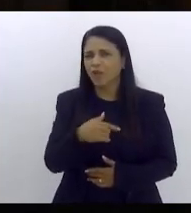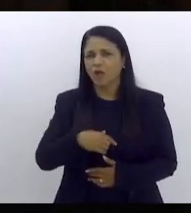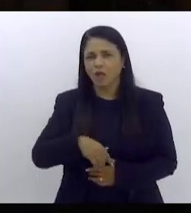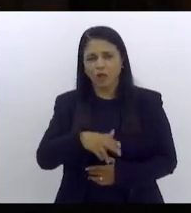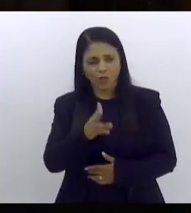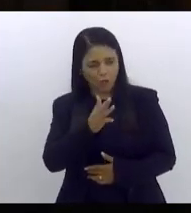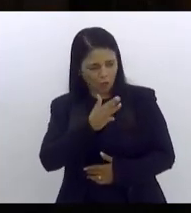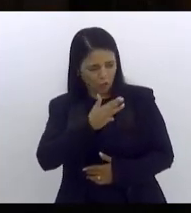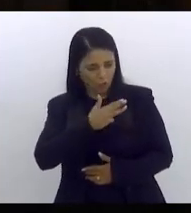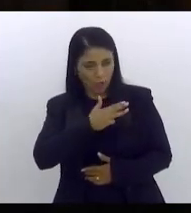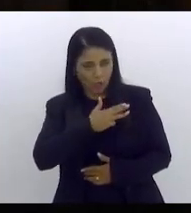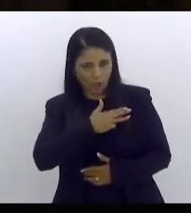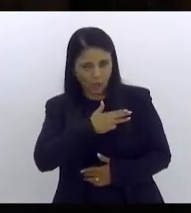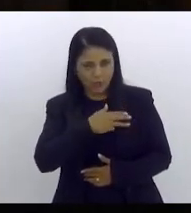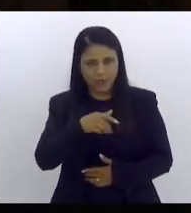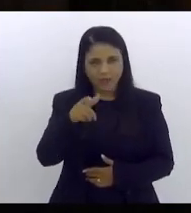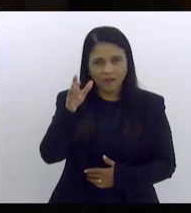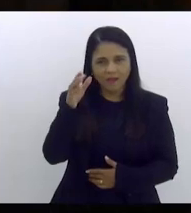Castro?